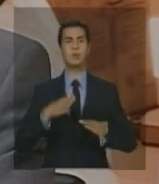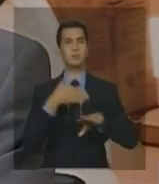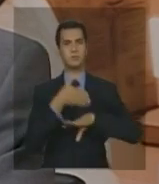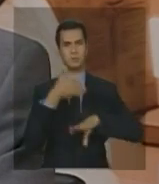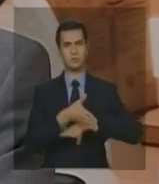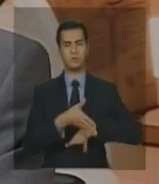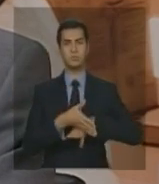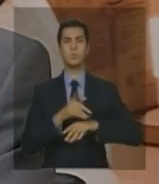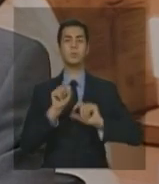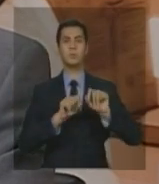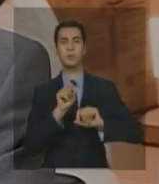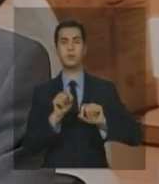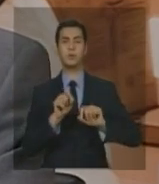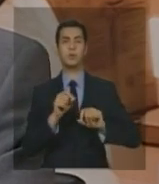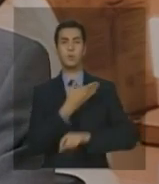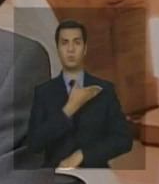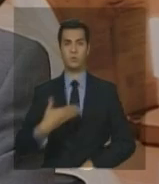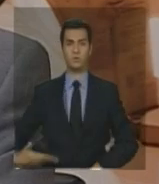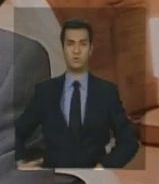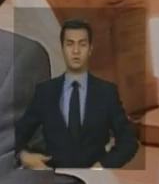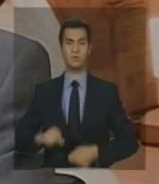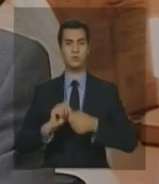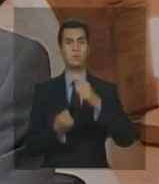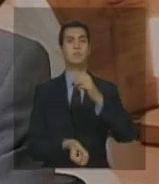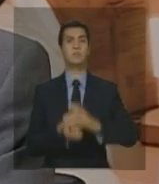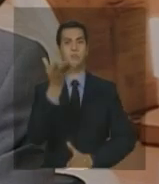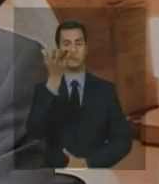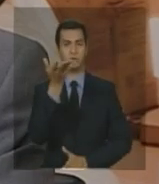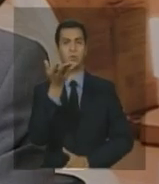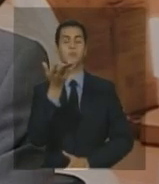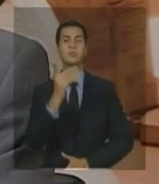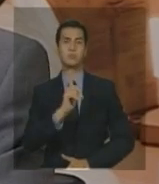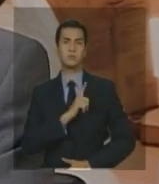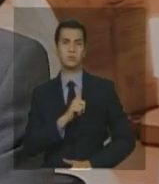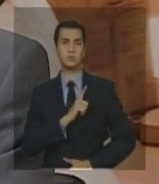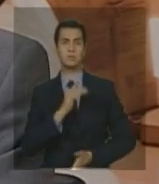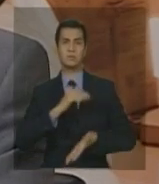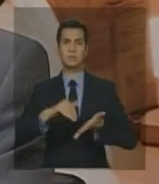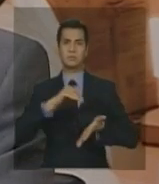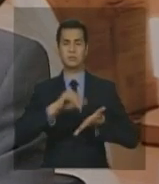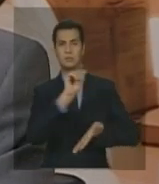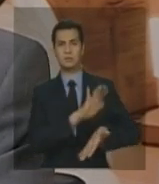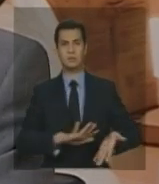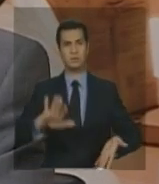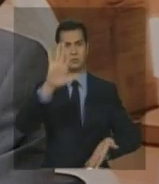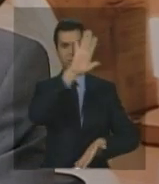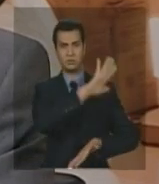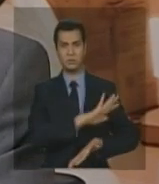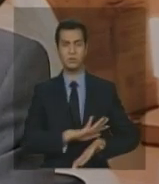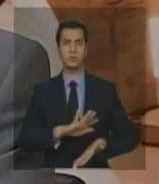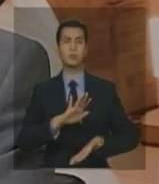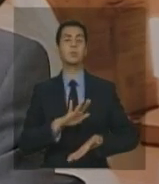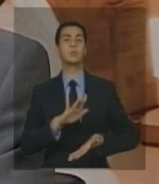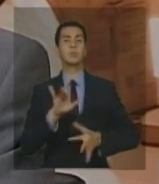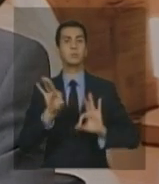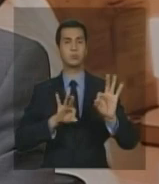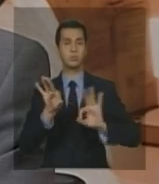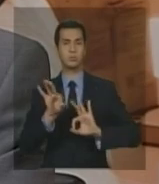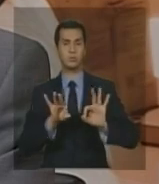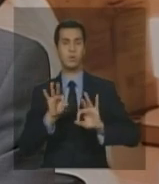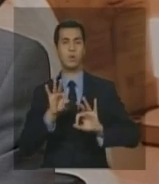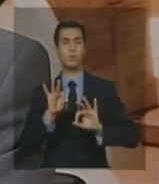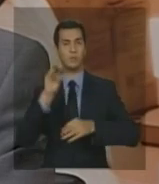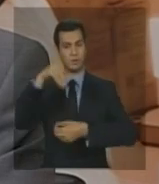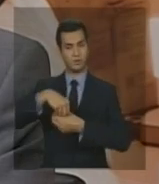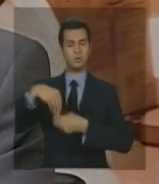governo criando, né, instituindo a Secretaria Nacional de Acessibilidade e Programas Urbanos no Ministério da